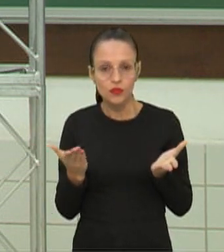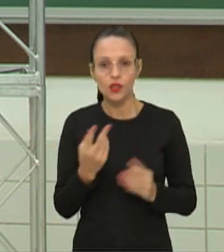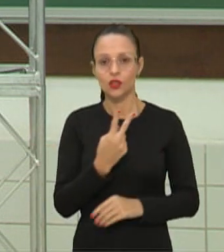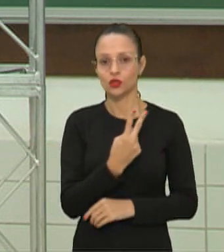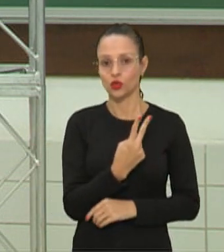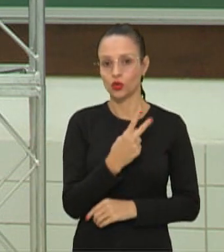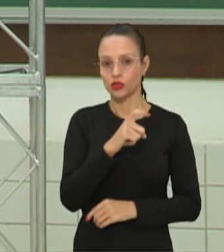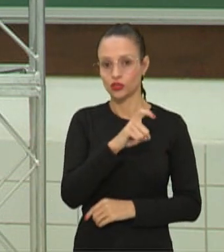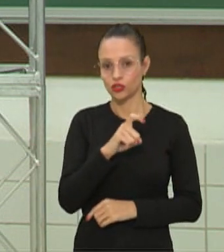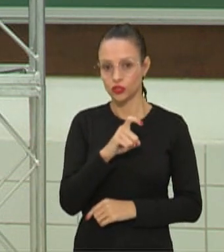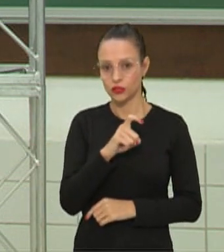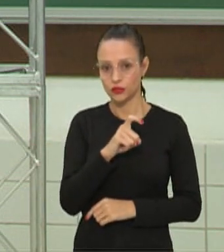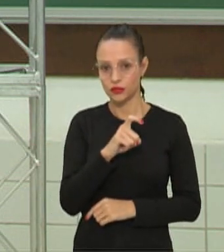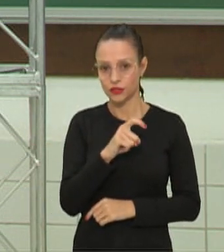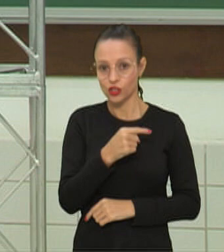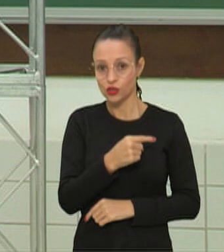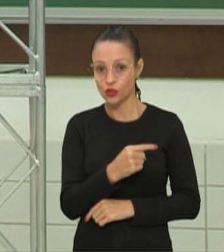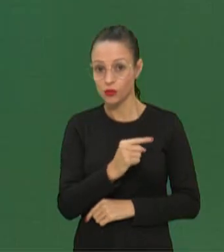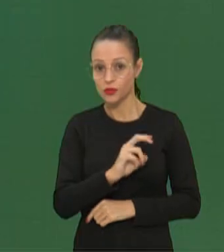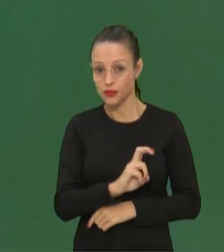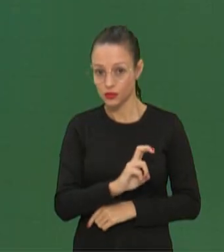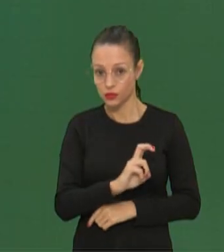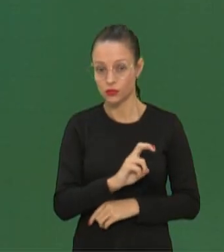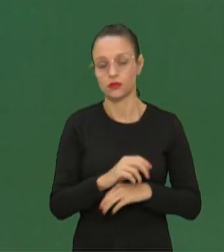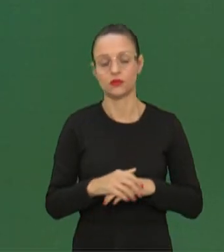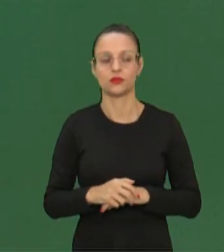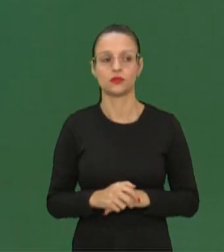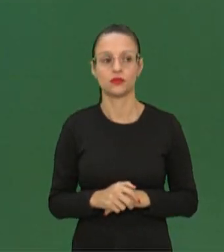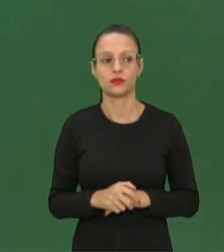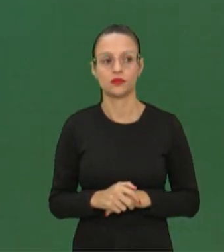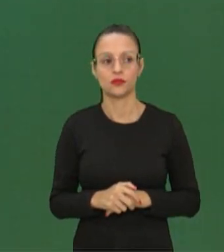2x sobre 5. Tá?